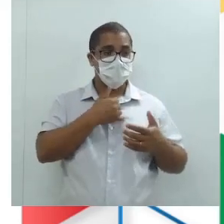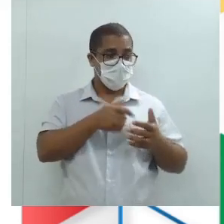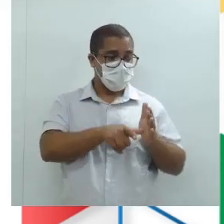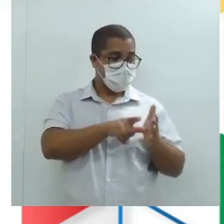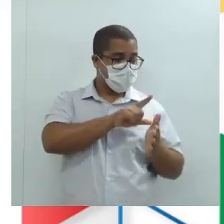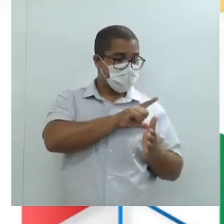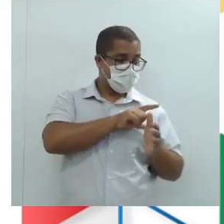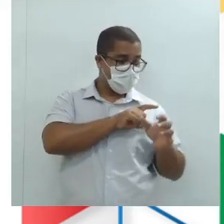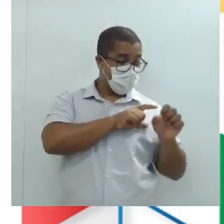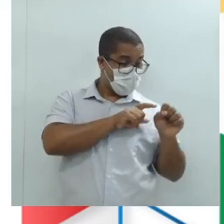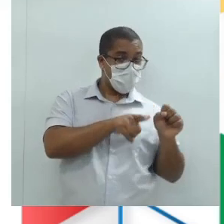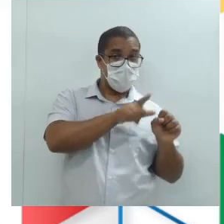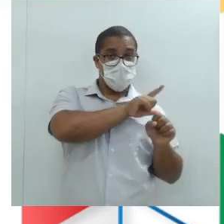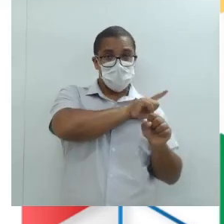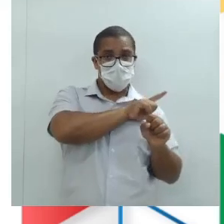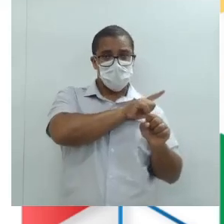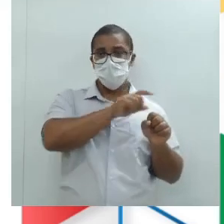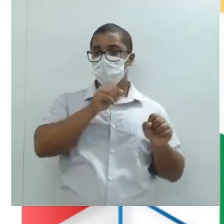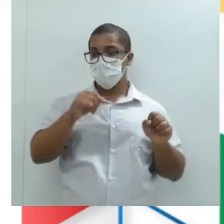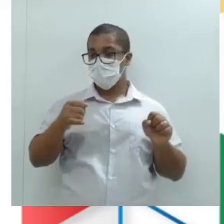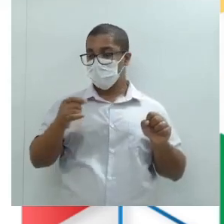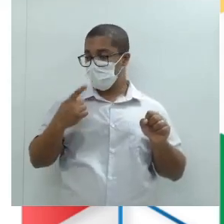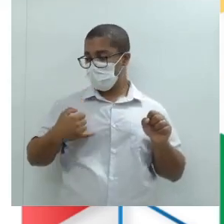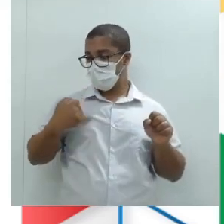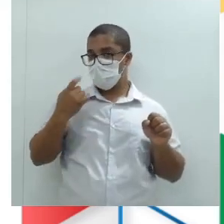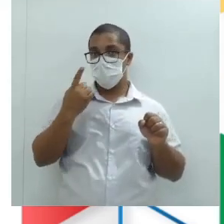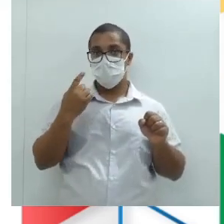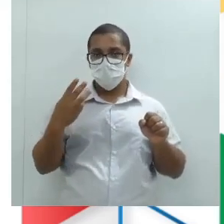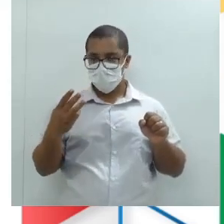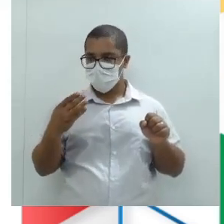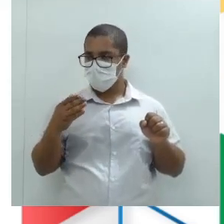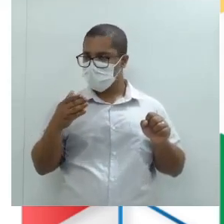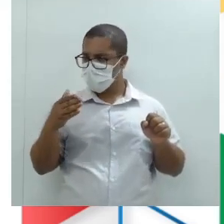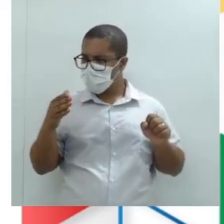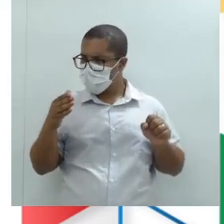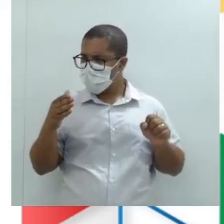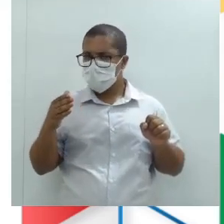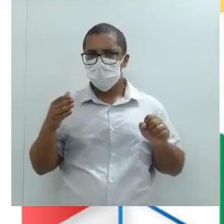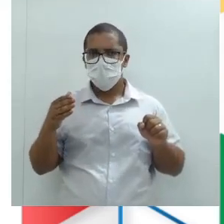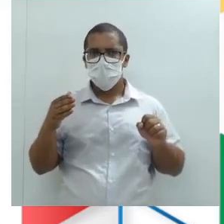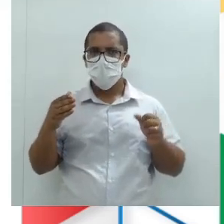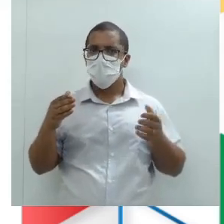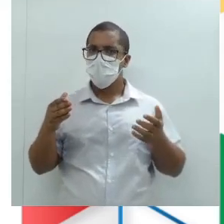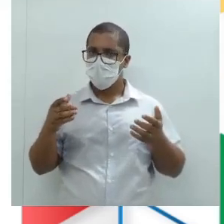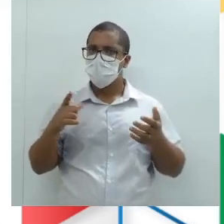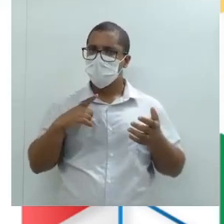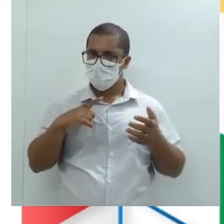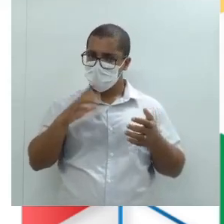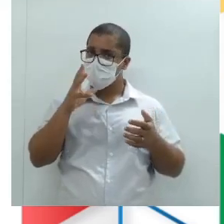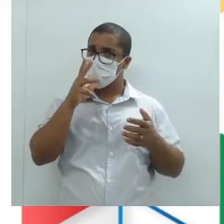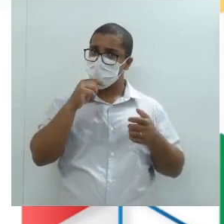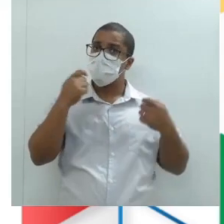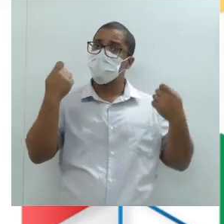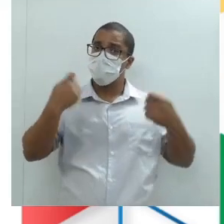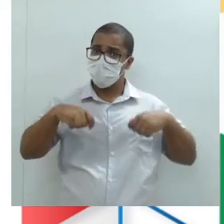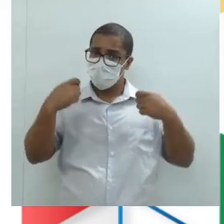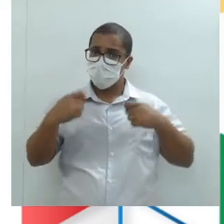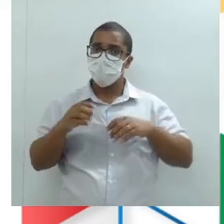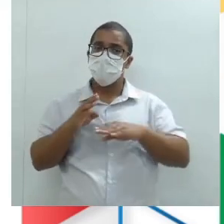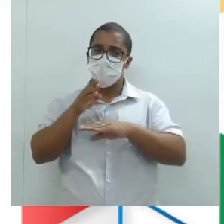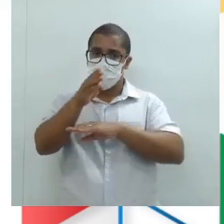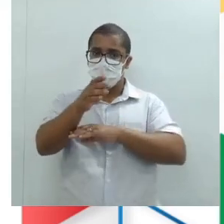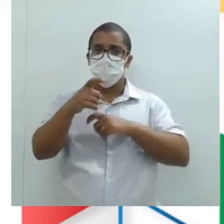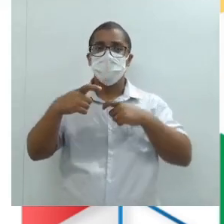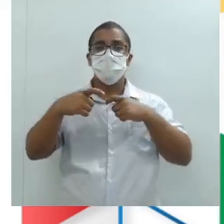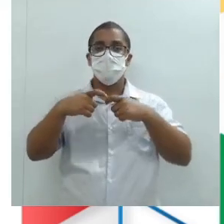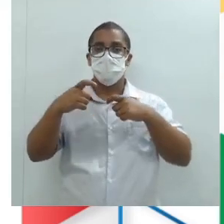e, se for depois dos 13 anos, é sinal de retardo puberal. Nas duas situações, a menina deve